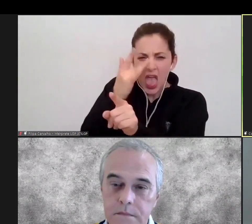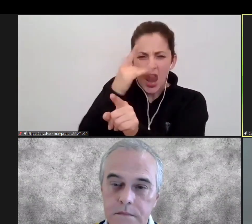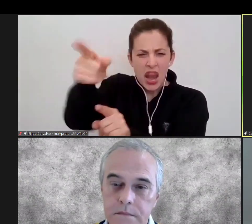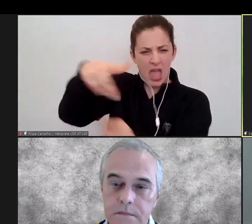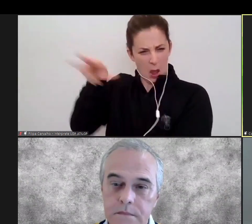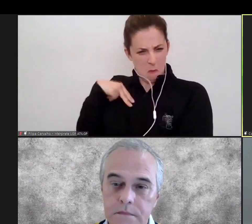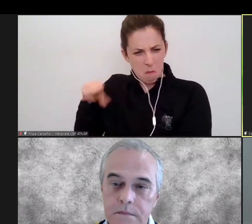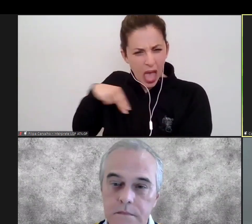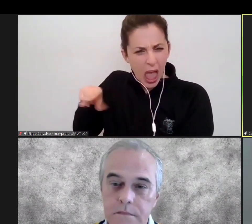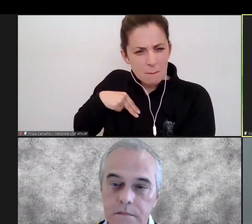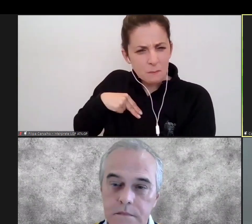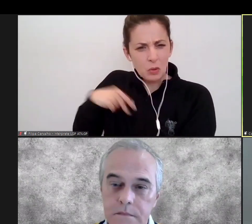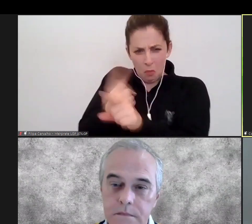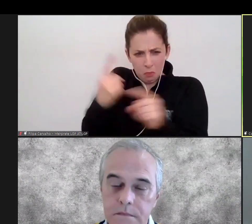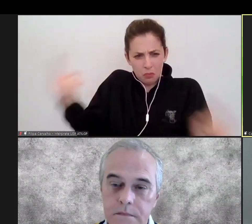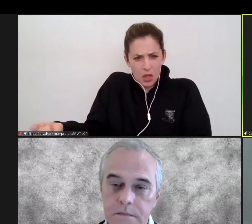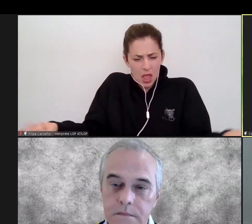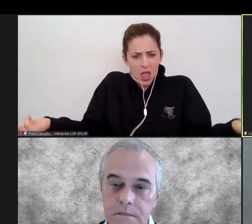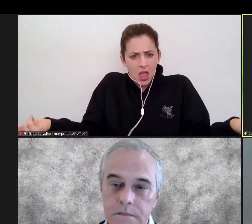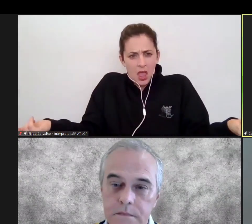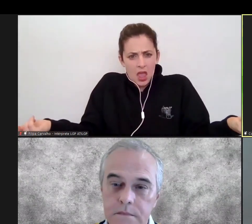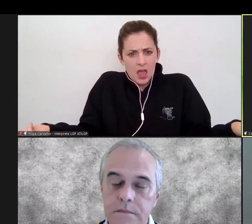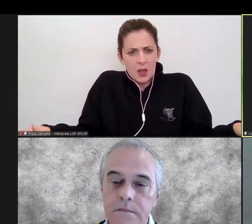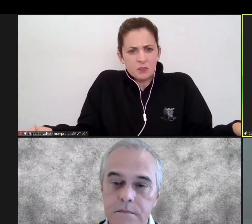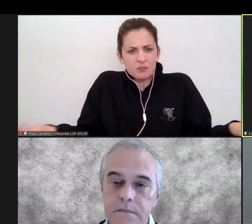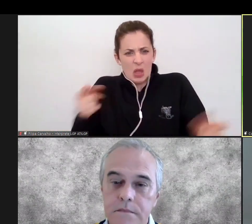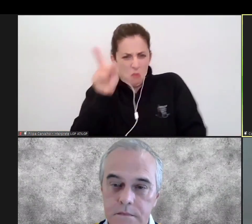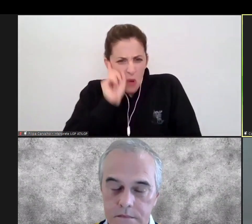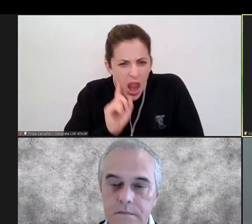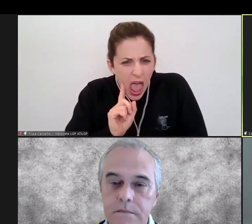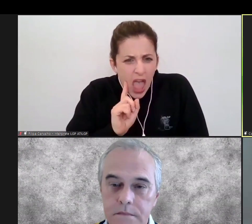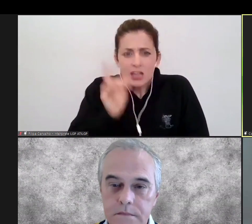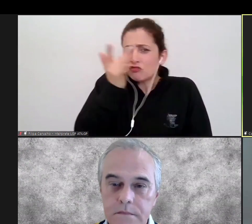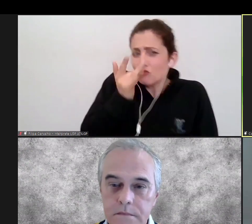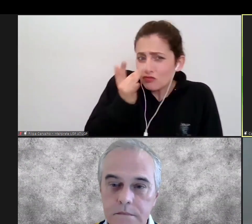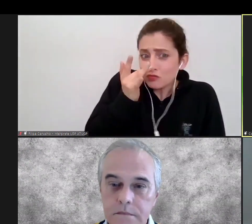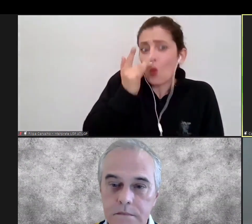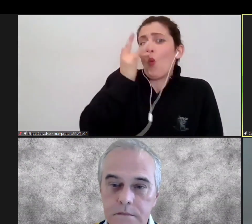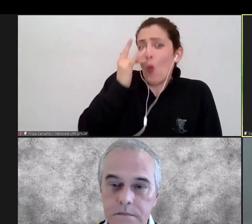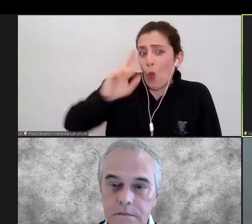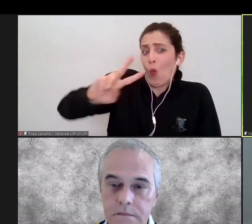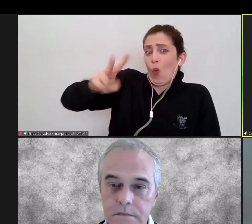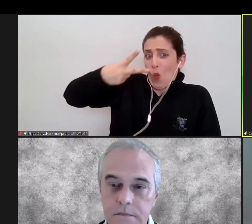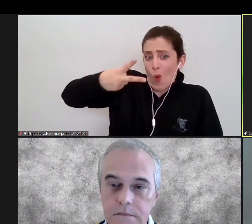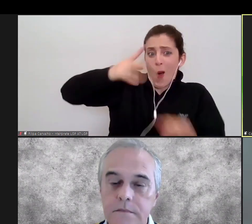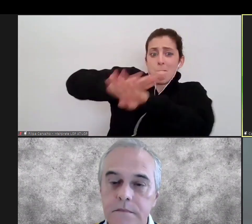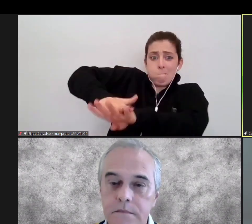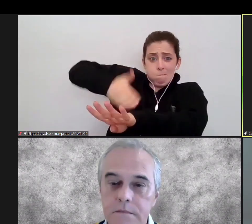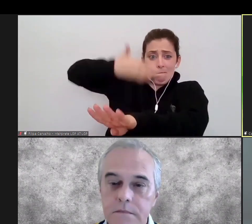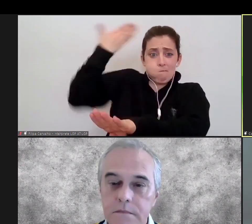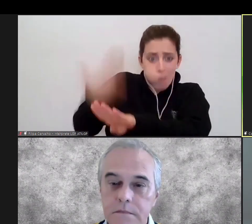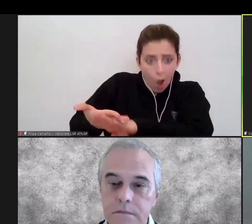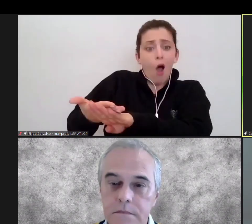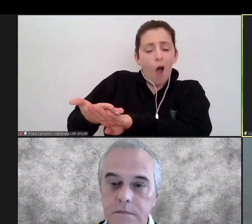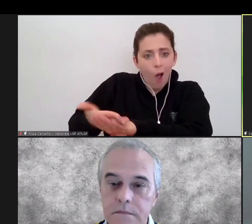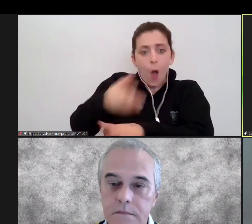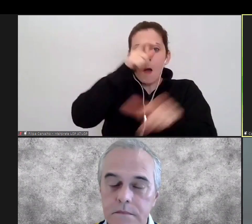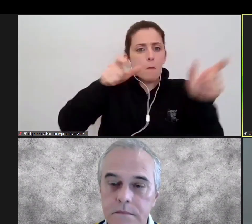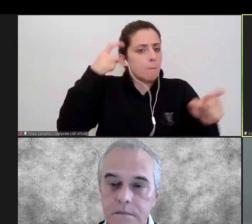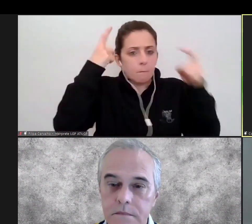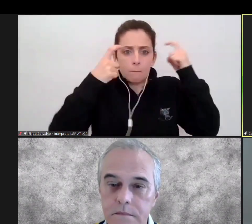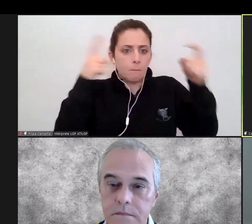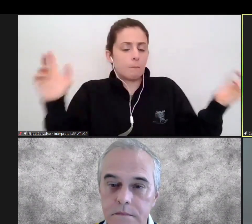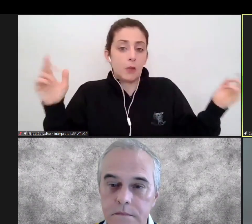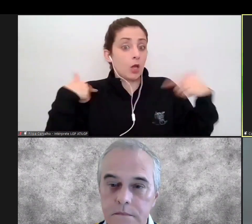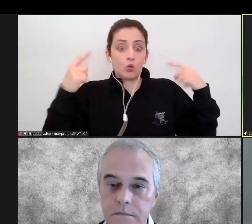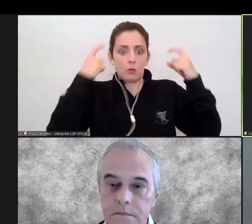né? Porque não é só uma questão de ser mulher, além de ser mulher, ela é negra, né? Então aqui o sofrimento é duplo e as pessoas não pensam nisto. Eu também não quero pensar muito